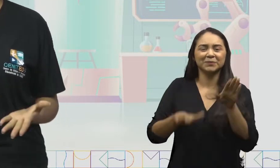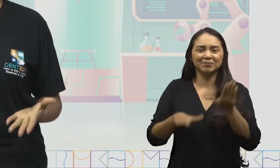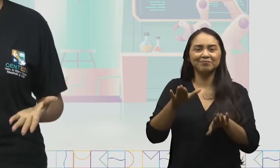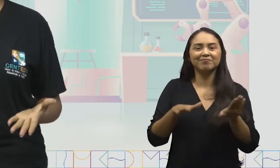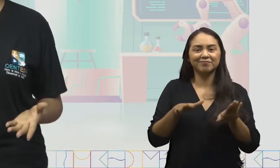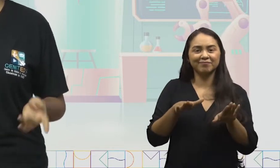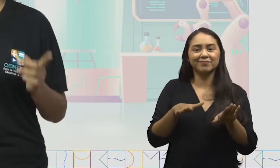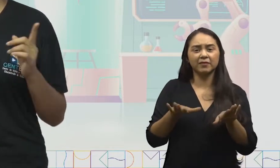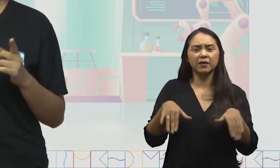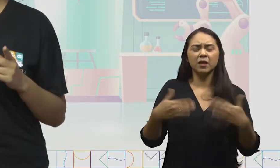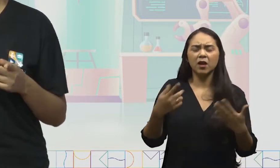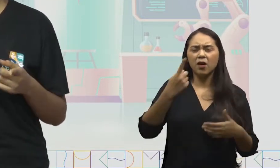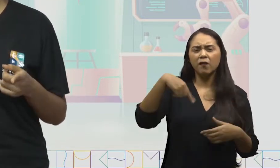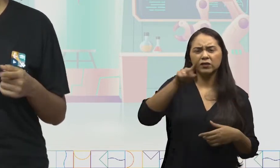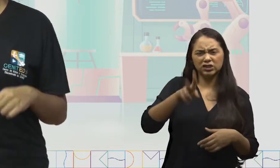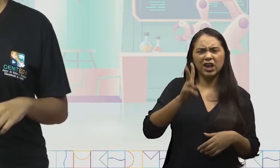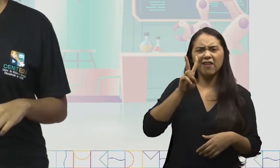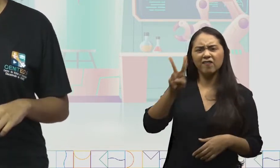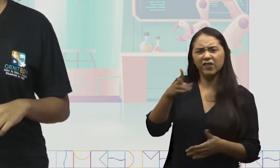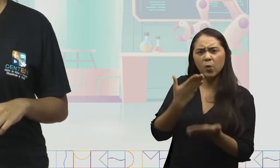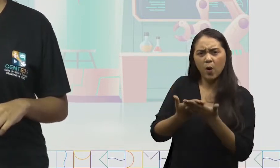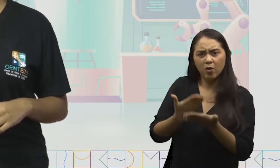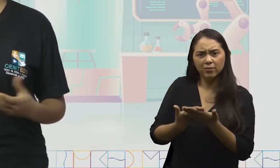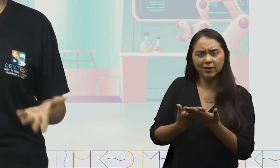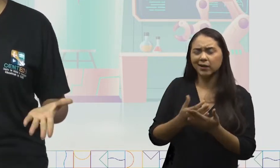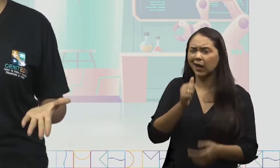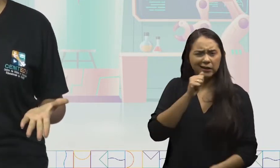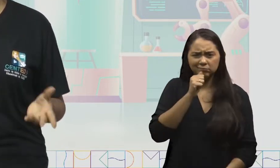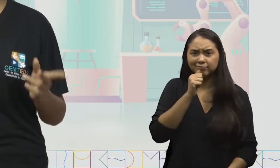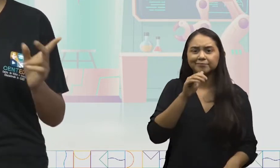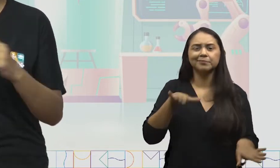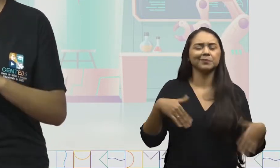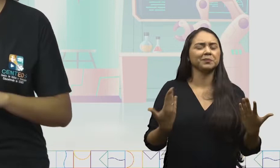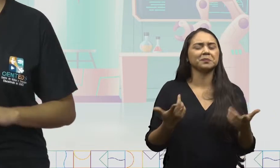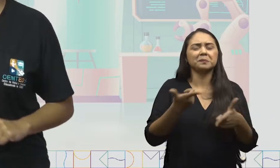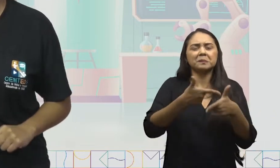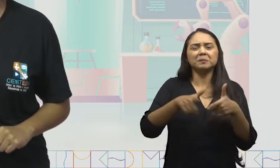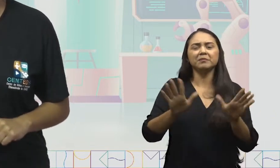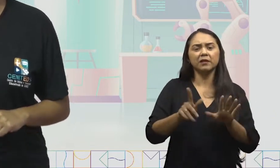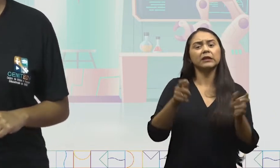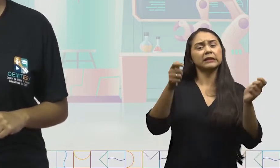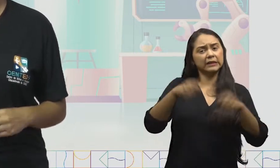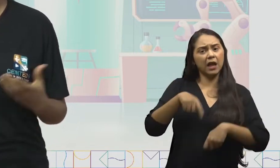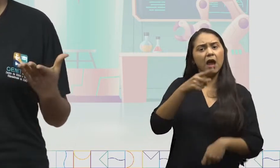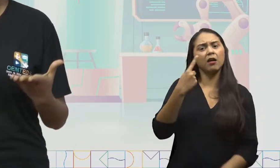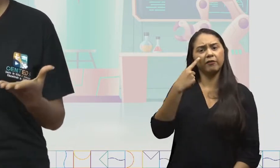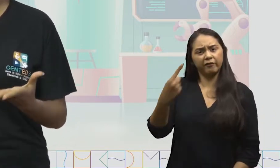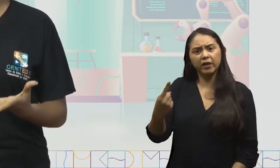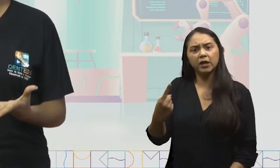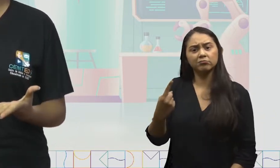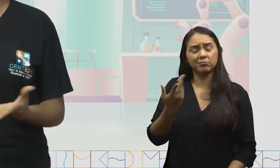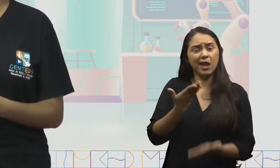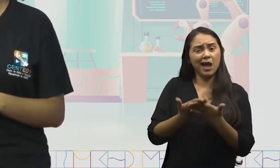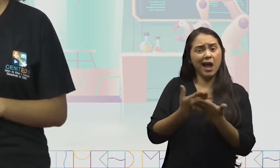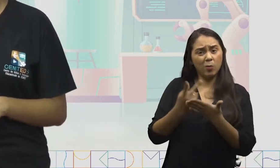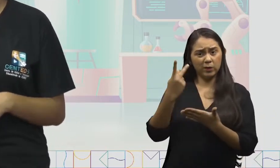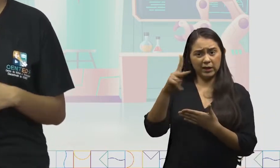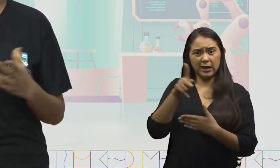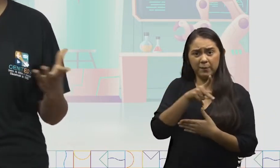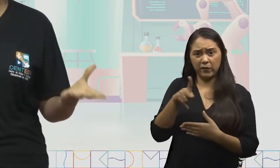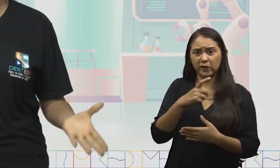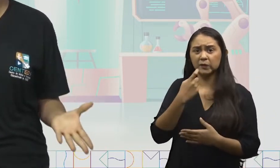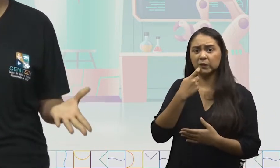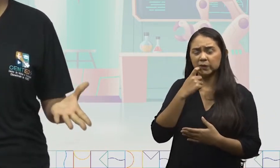com seus alunos. Você já assistiu a uma aula dela? Não? Mas você pode assistir. As aulas dela, assim